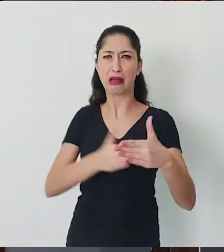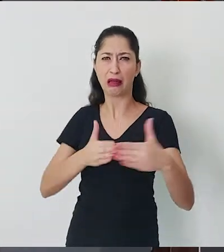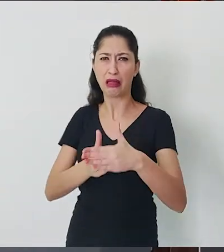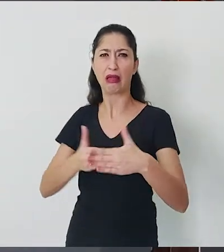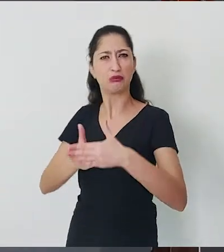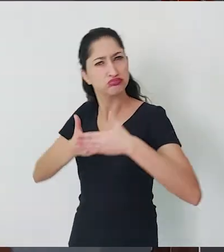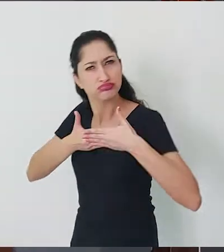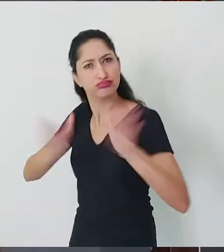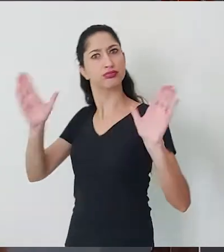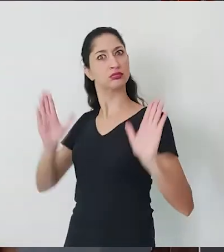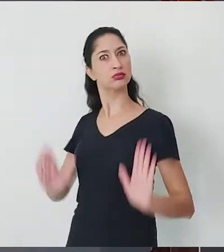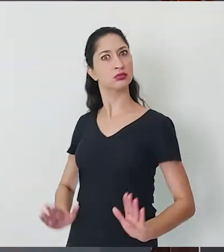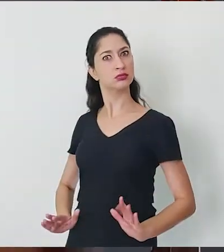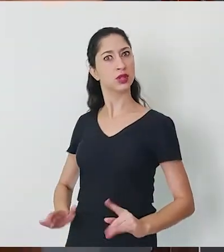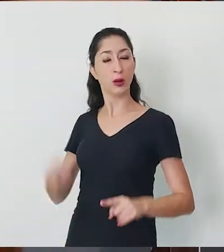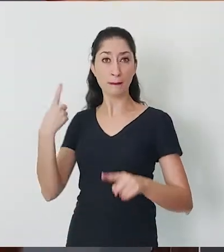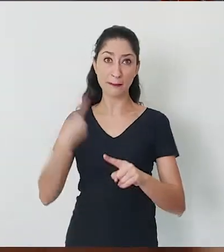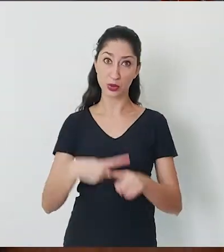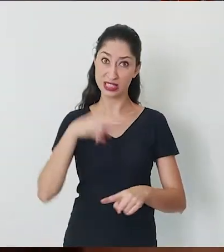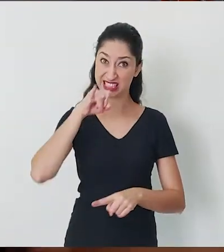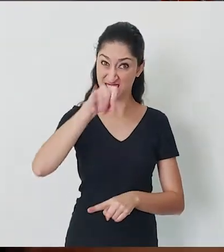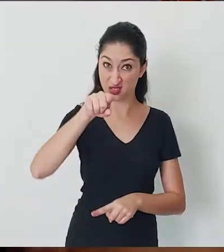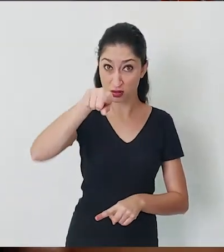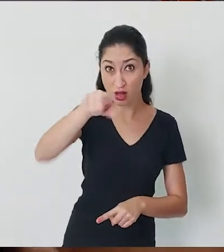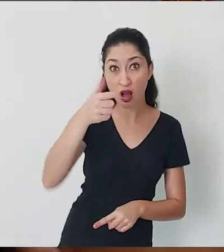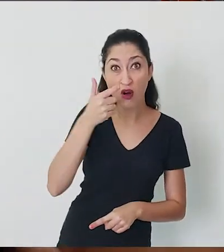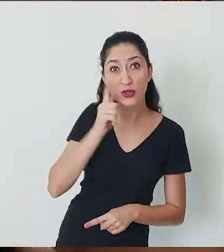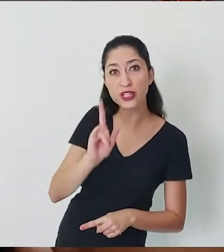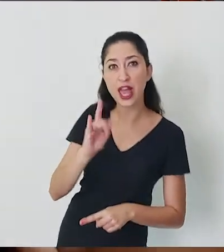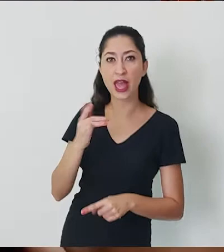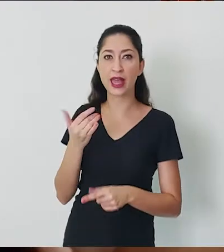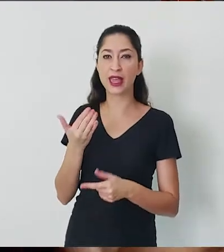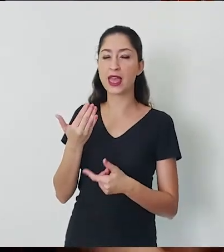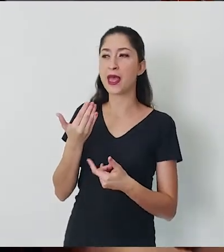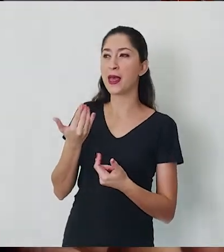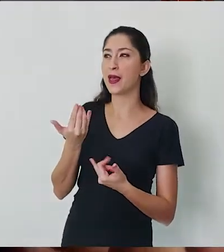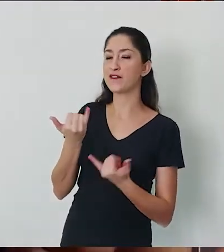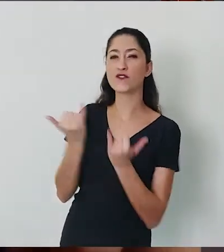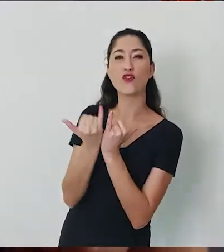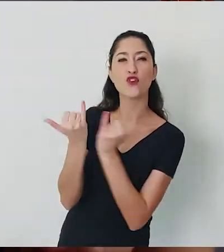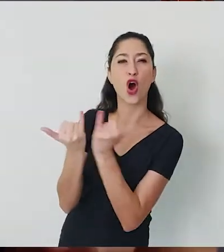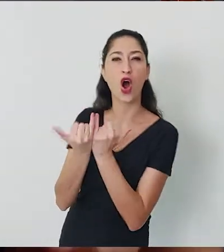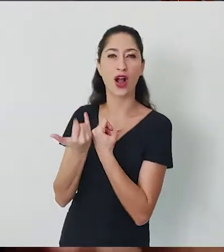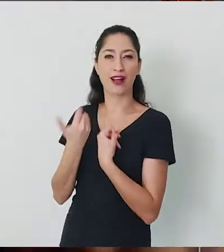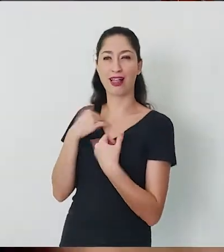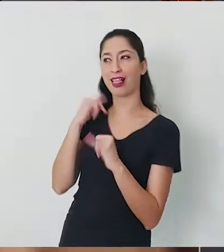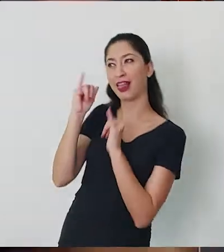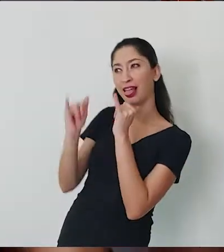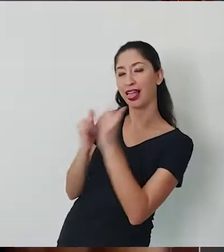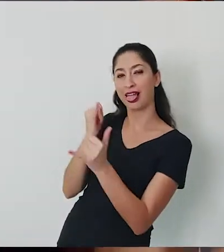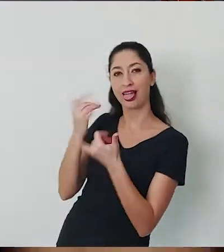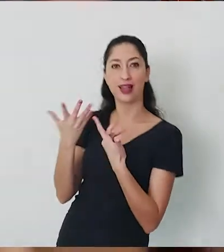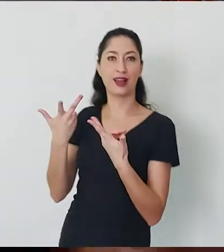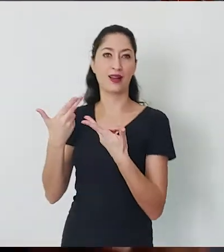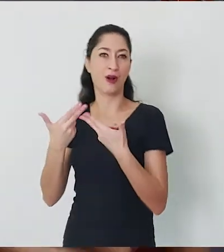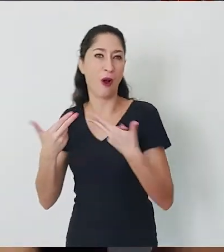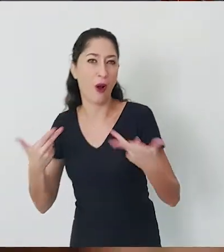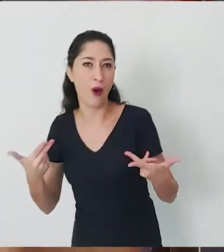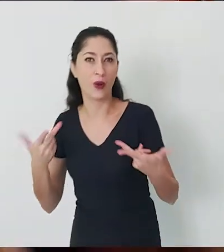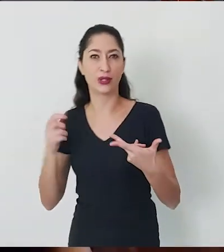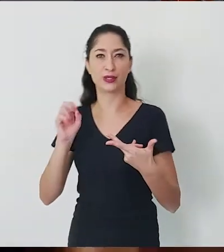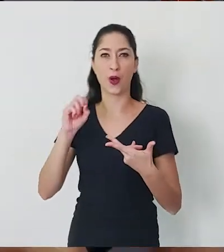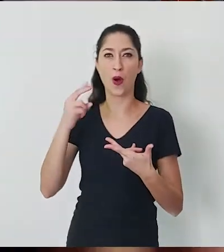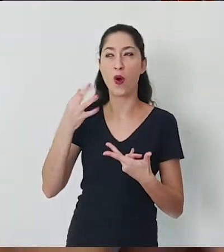essas barreiras, porque é o seguinte, se você consegue contar uma fofoca para sua amiga, se você consegue compartilhar sobre como foi seu